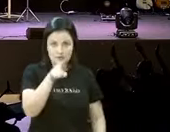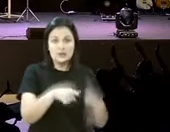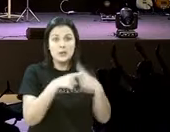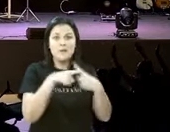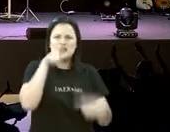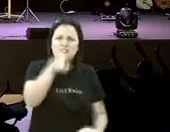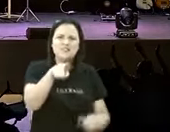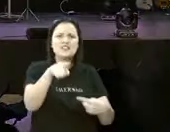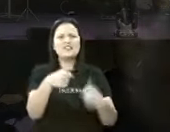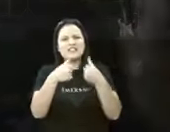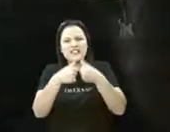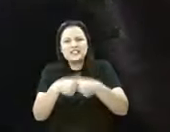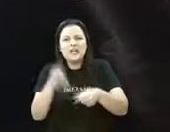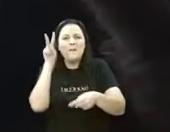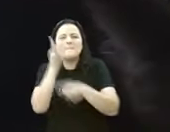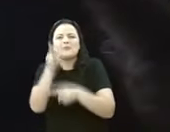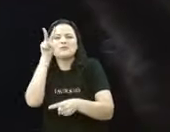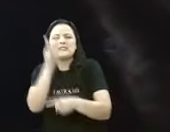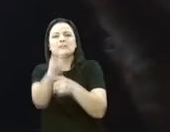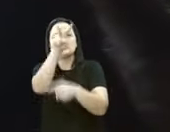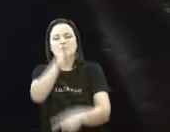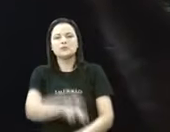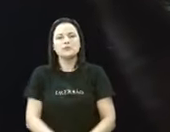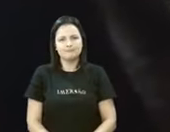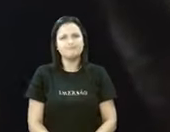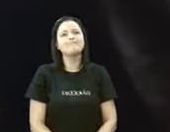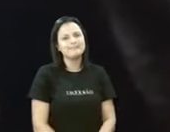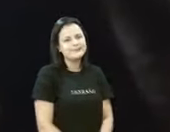está guardado.